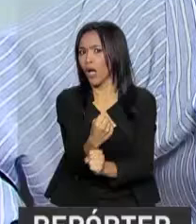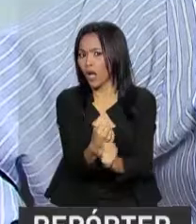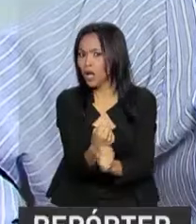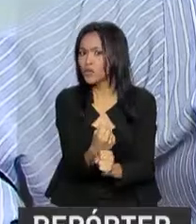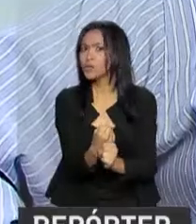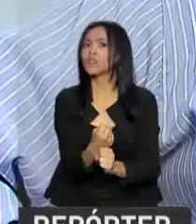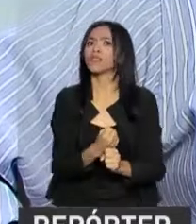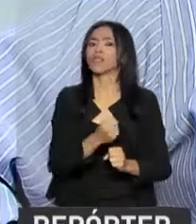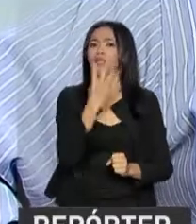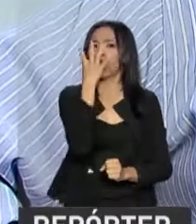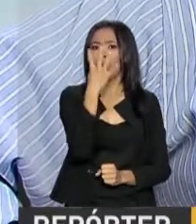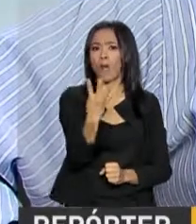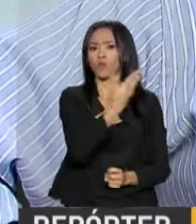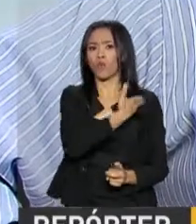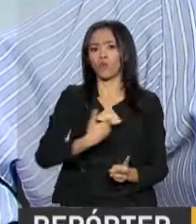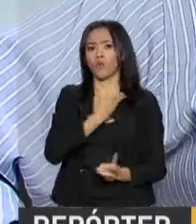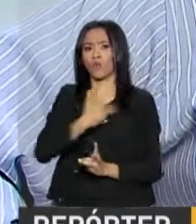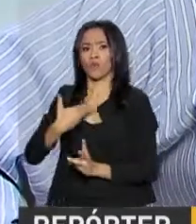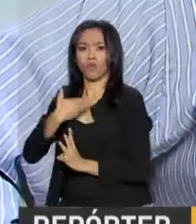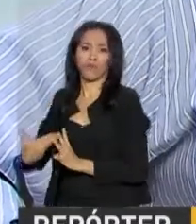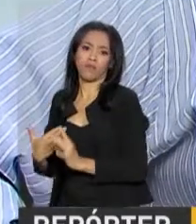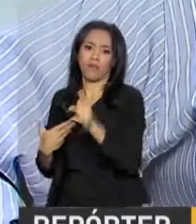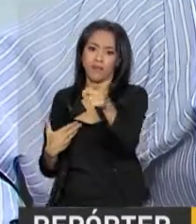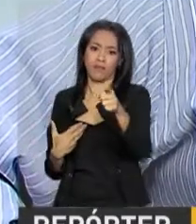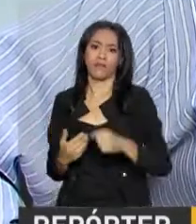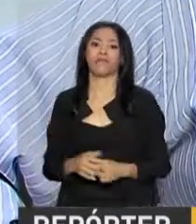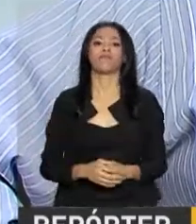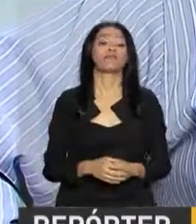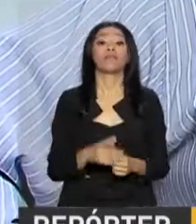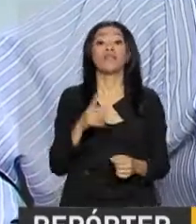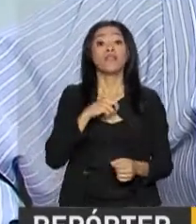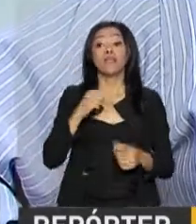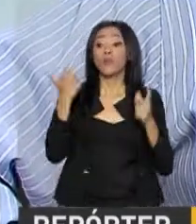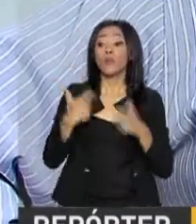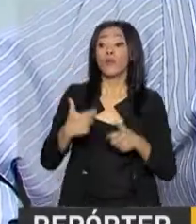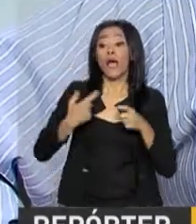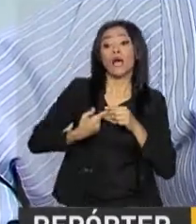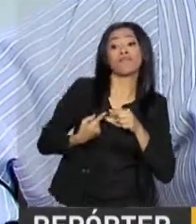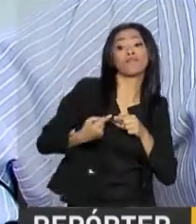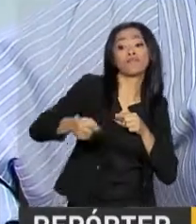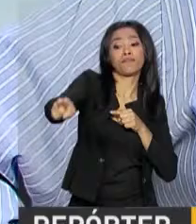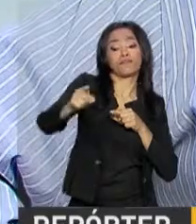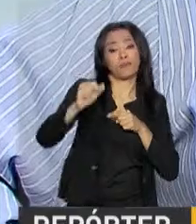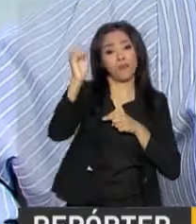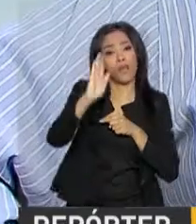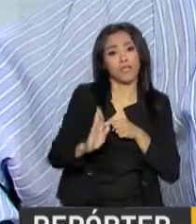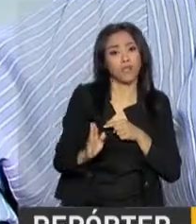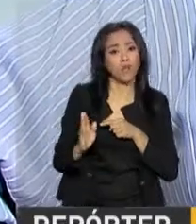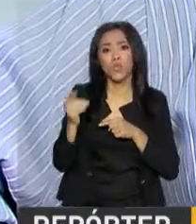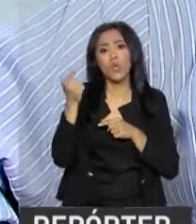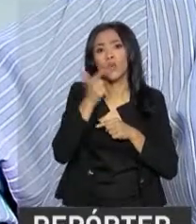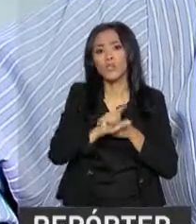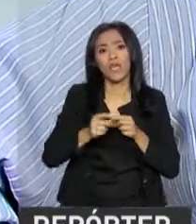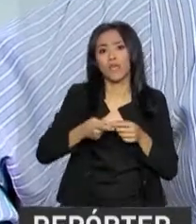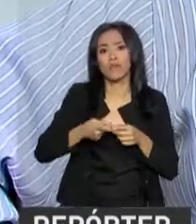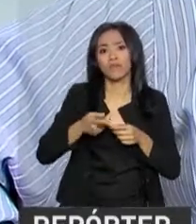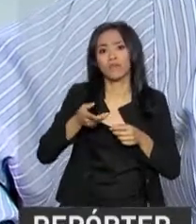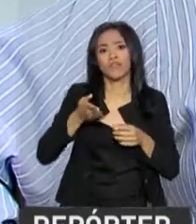4 governos. Temos regiões do nosso país que as mídias não tiveram, né, não chegam